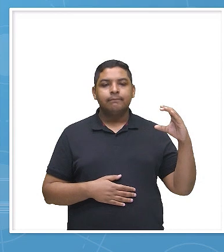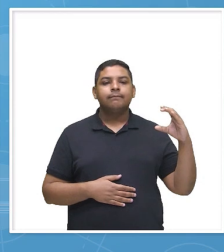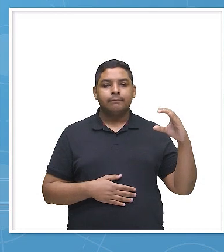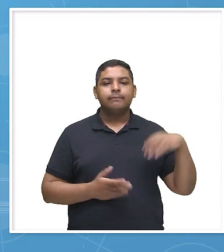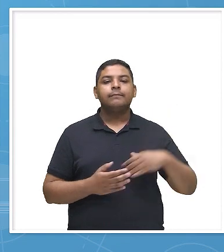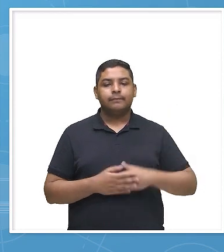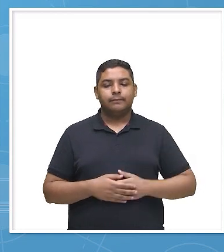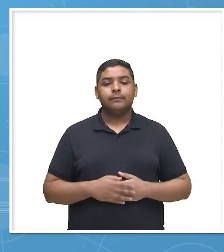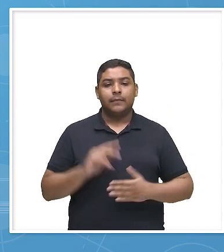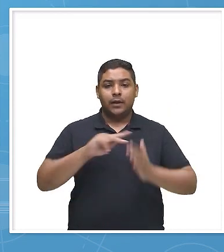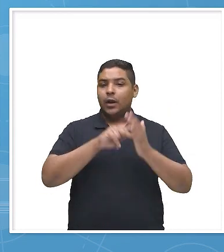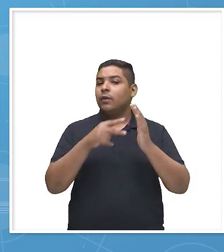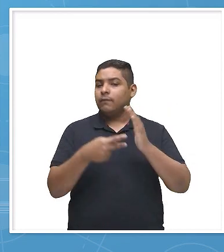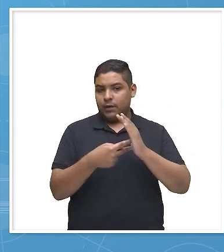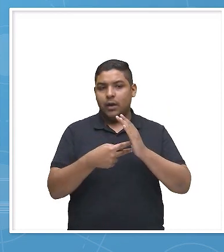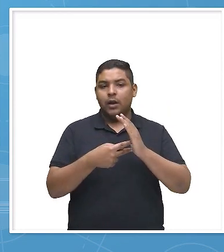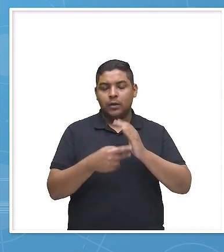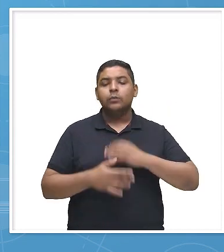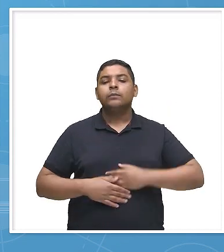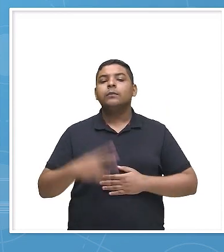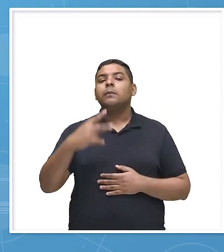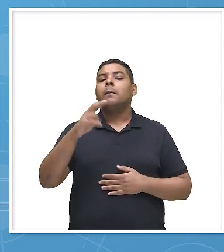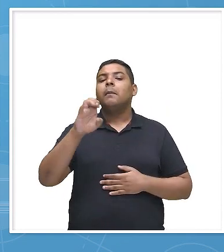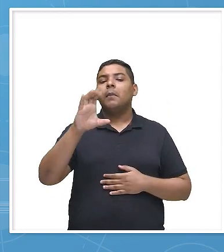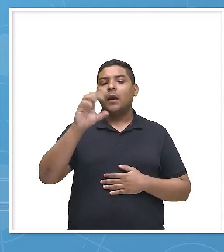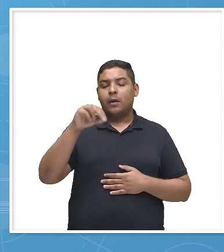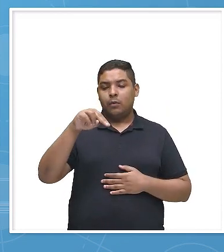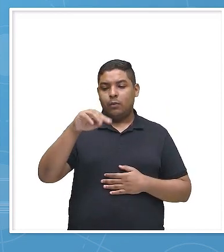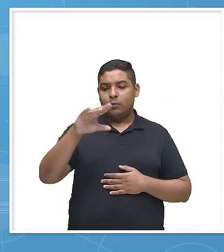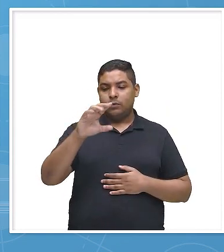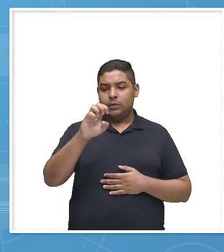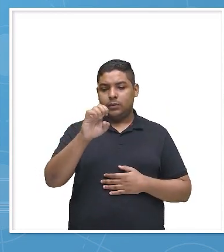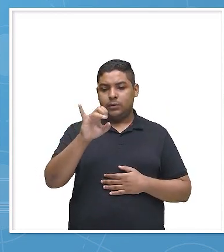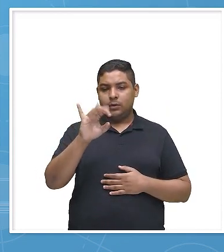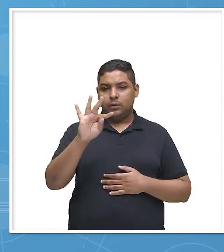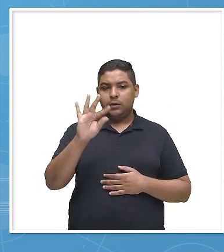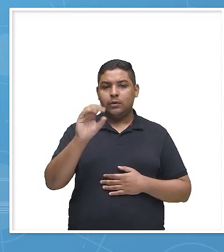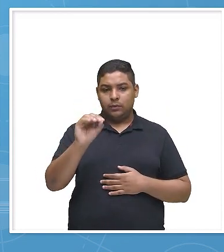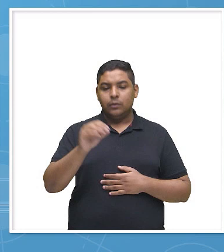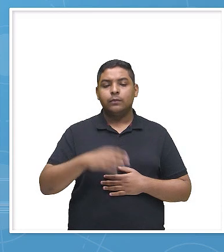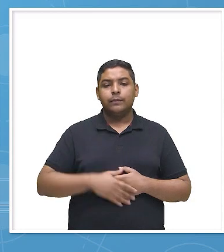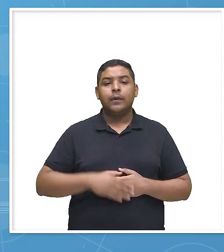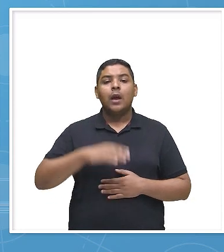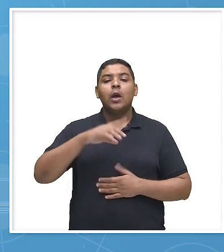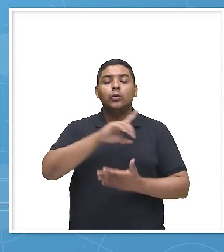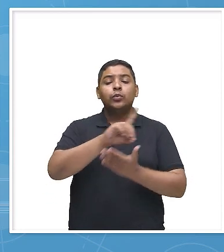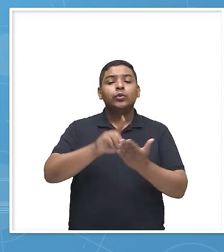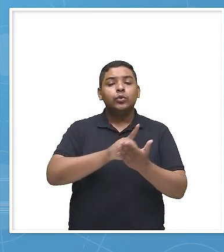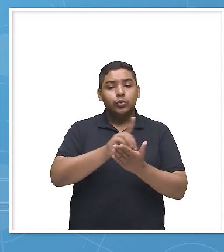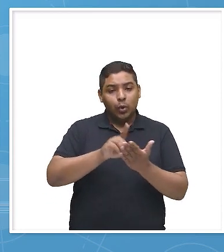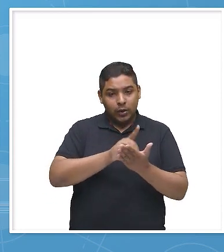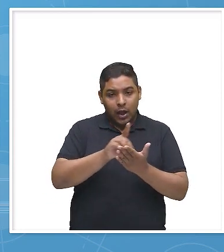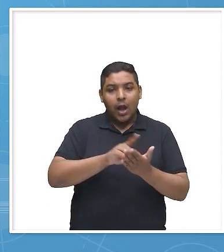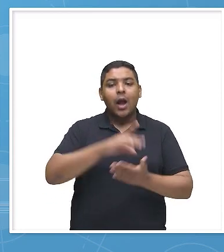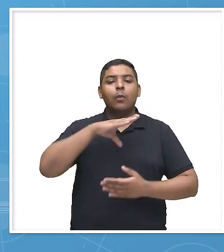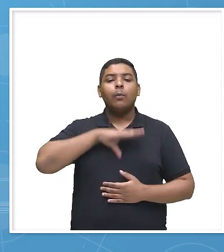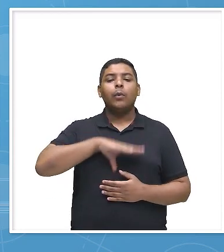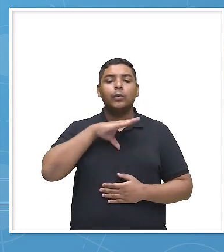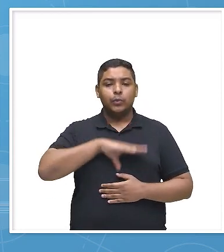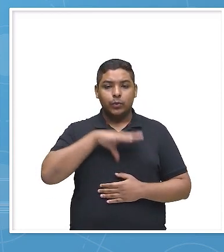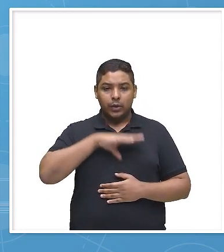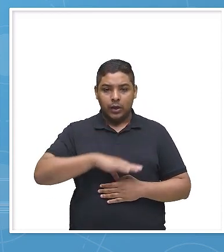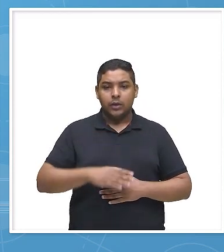Etimologicamente, podemos entender preconceito como, segundo o dicionário da língua portuguesa, dá como